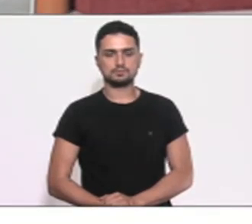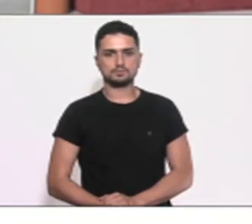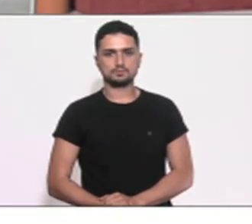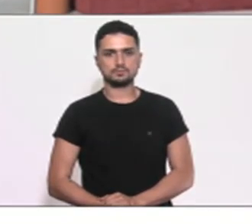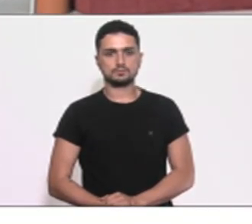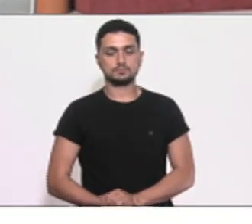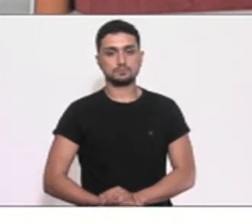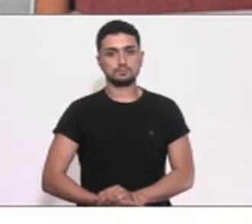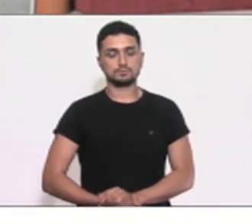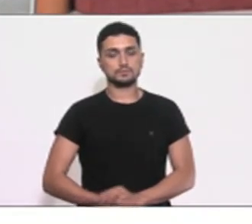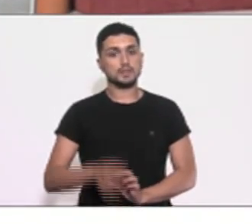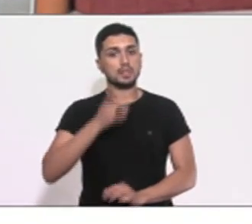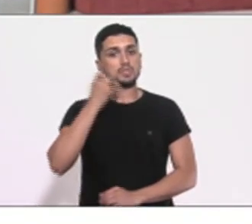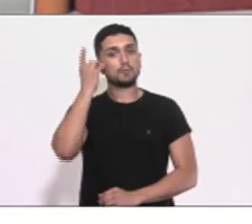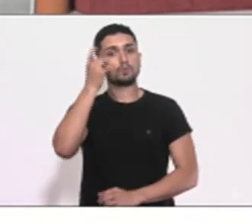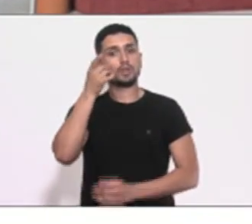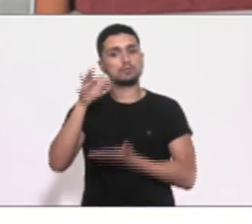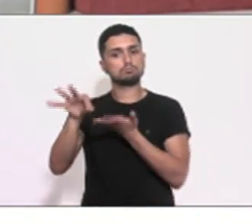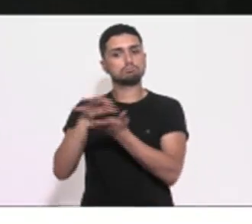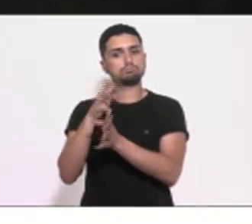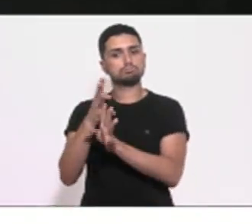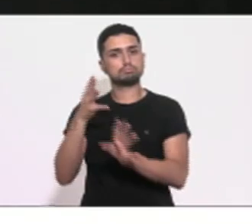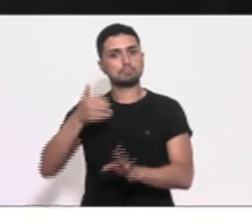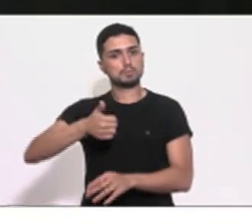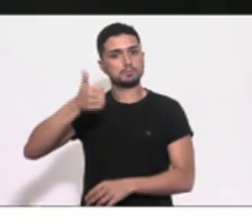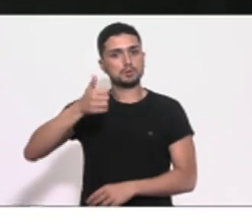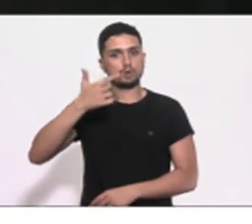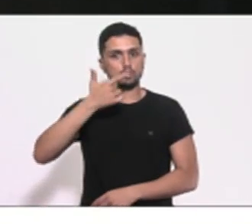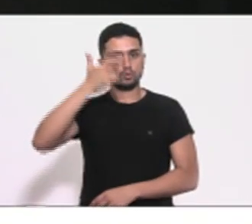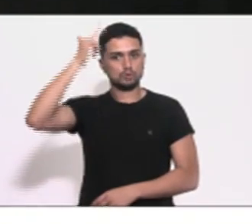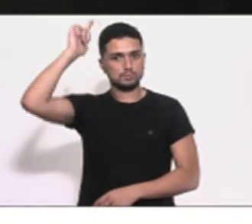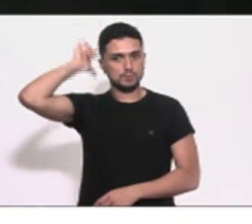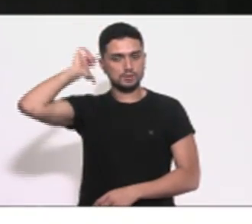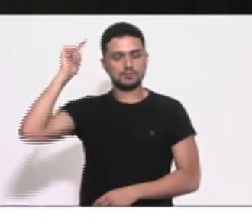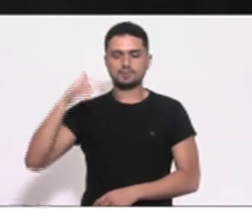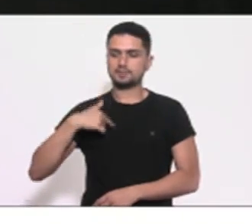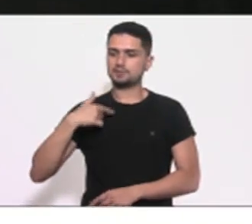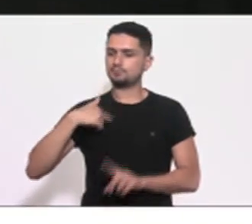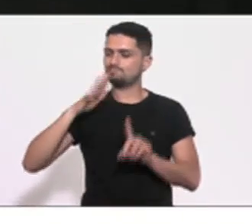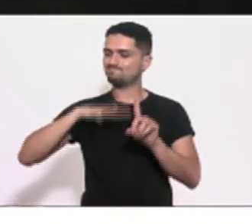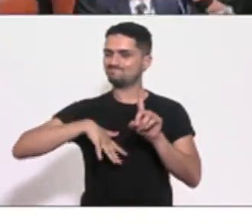Primeiro orador inscrito, deputado Luiz Paulo, de quem eu sou fã.